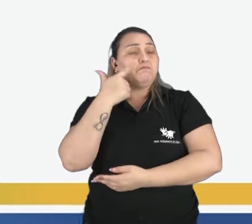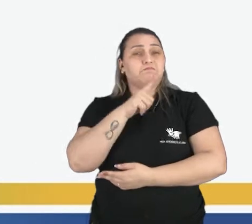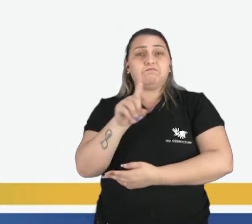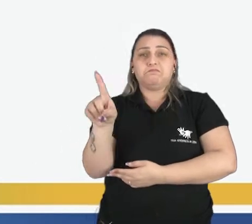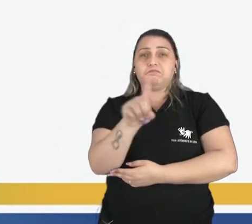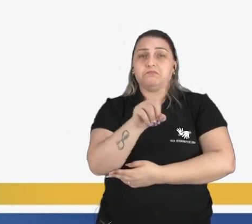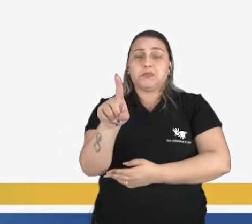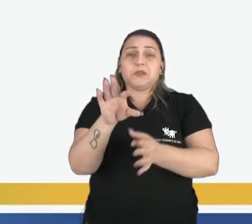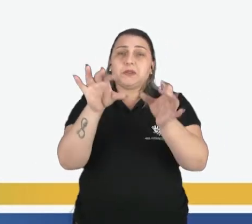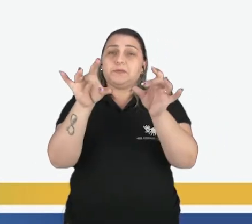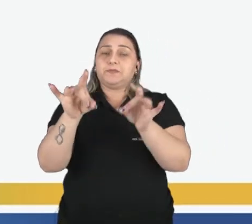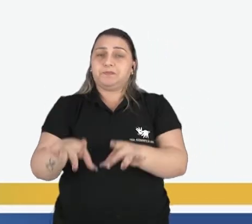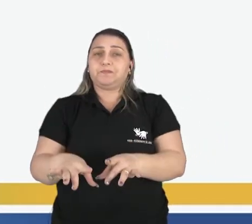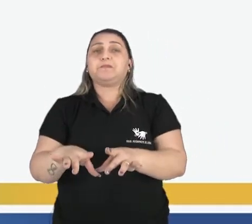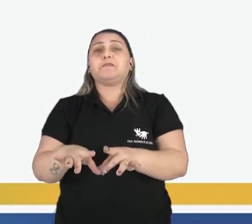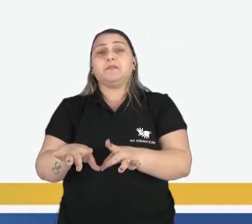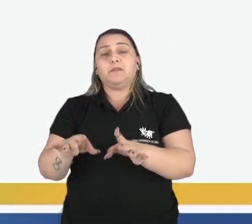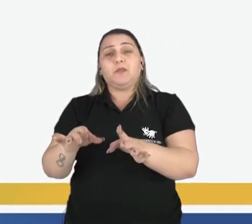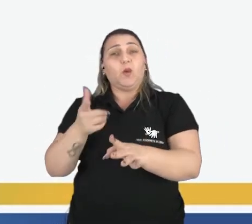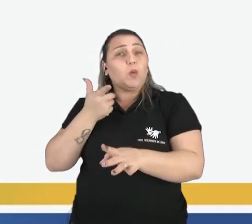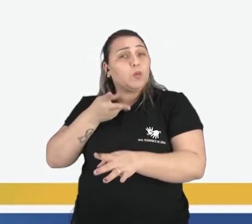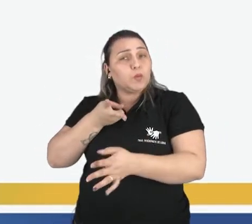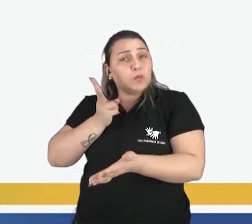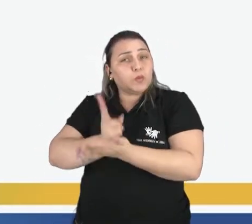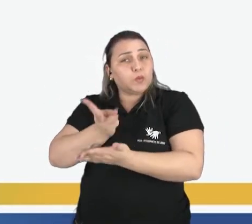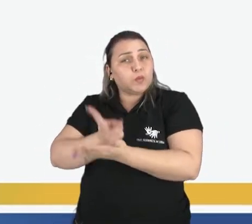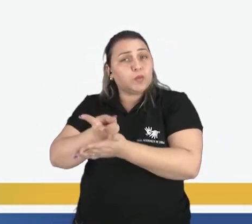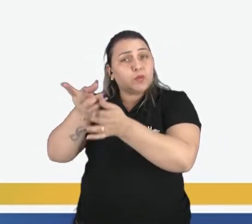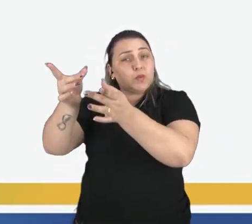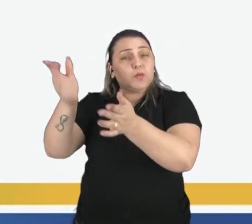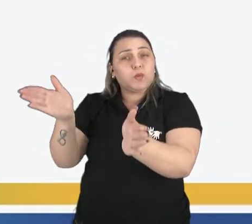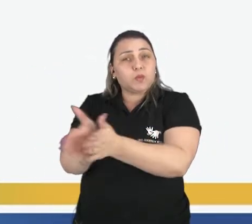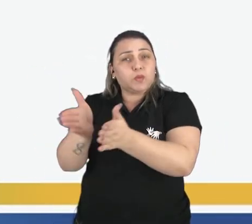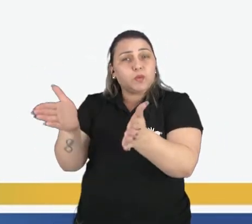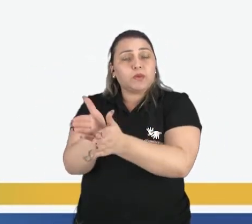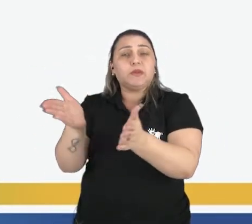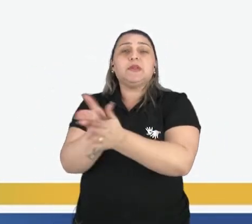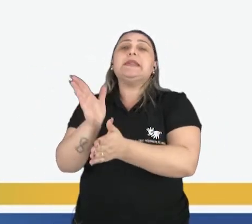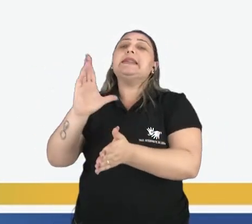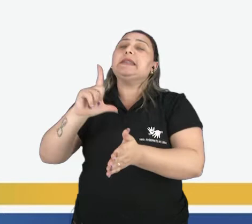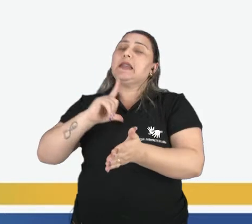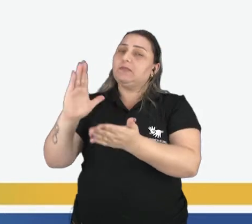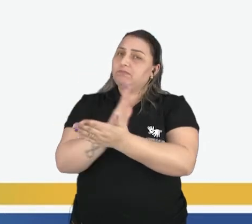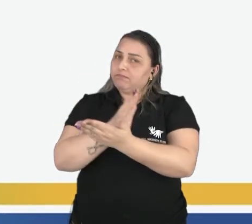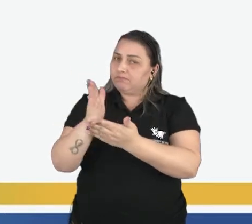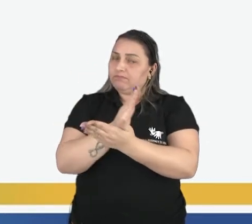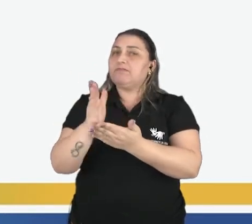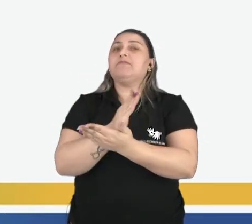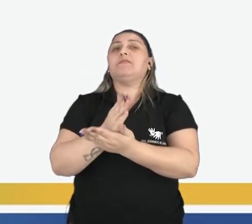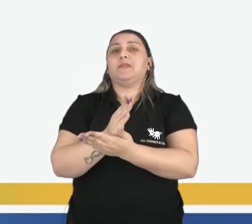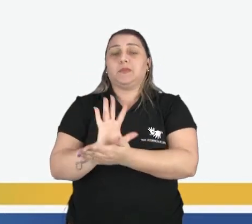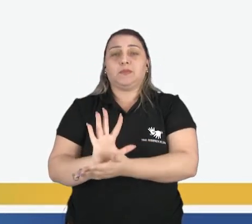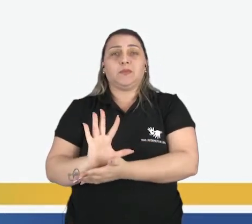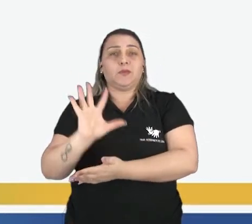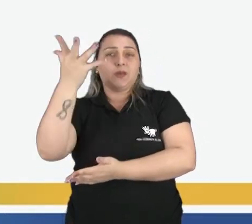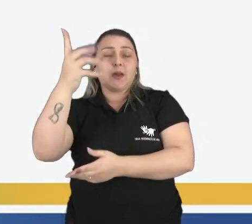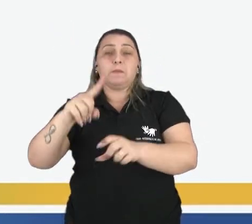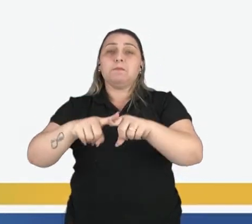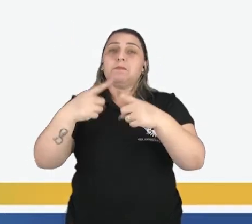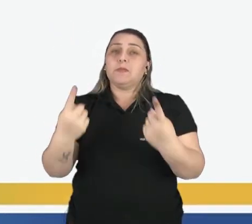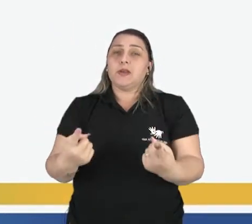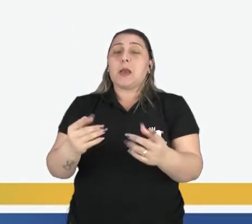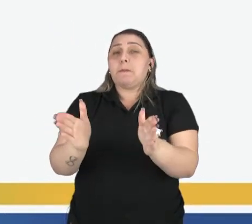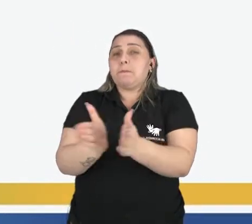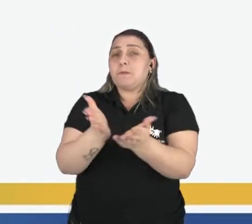consiga deixar de sair da pobreza. Existem sempre alguns casos de exceção, mas o fato é que